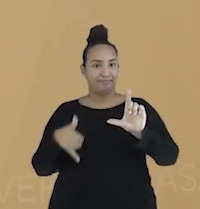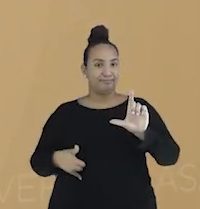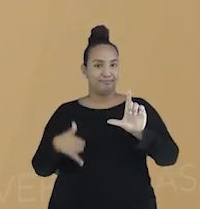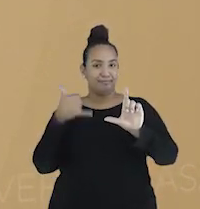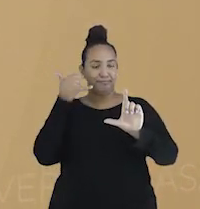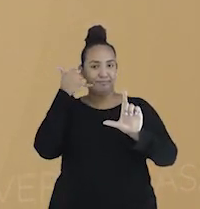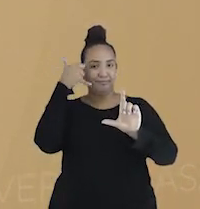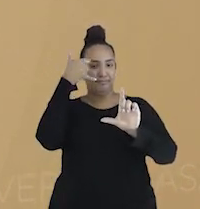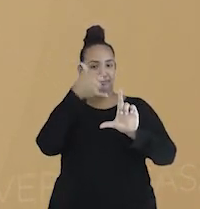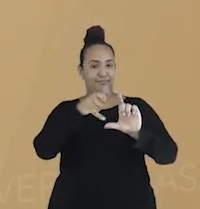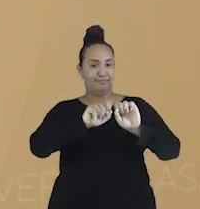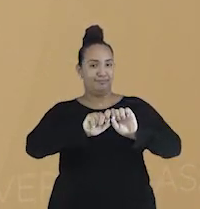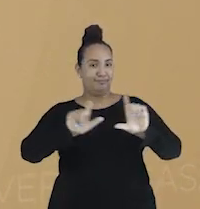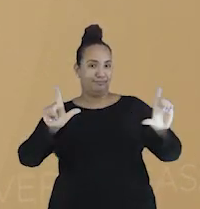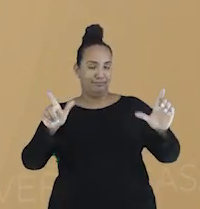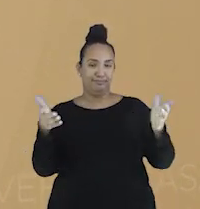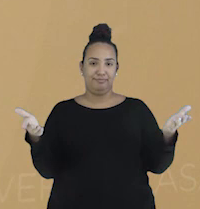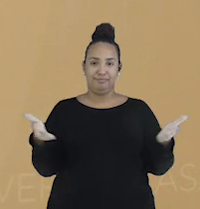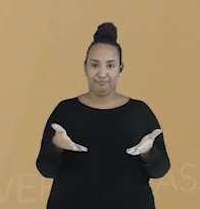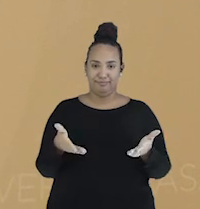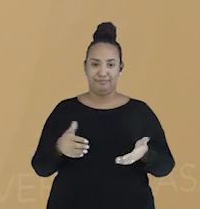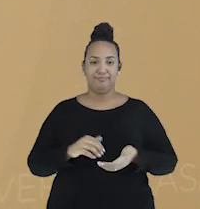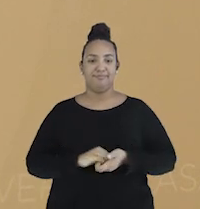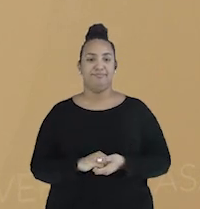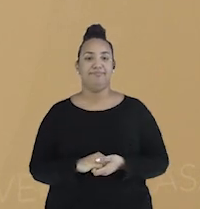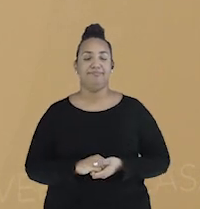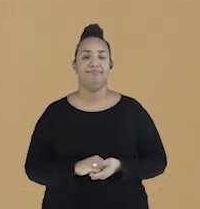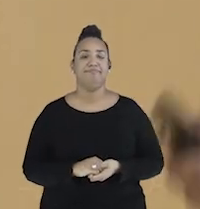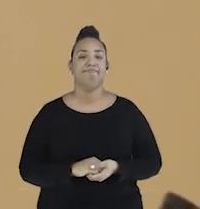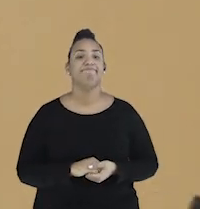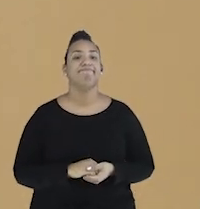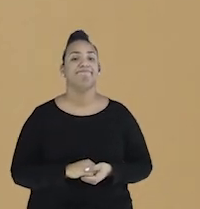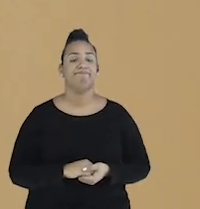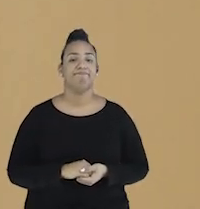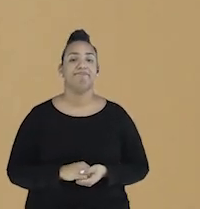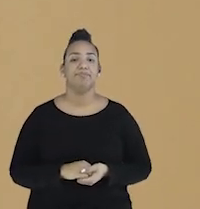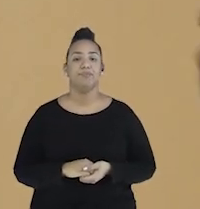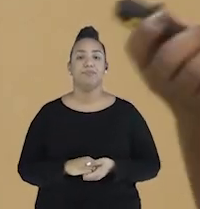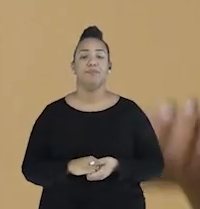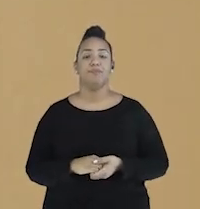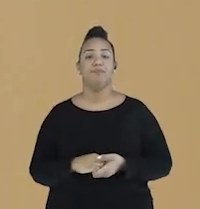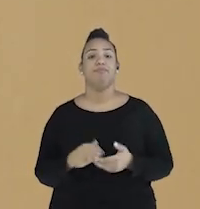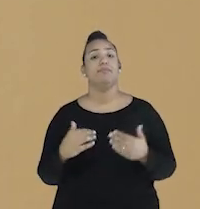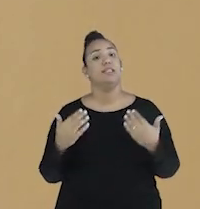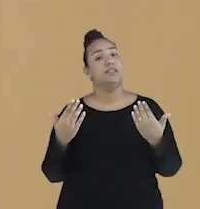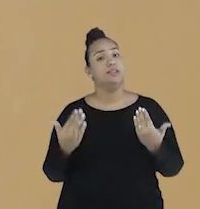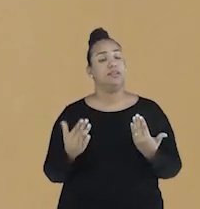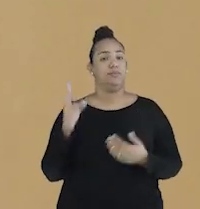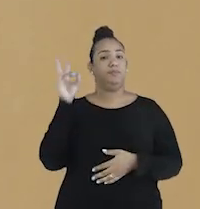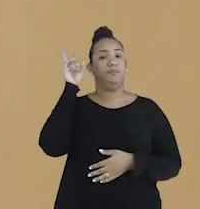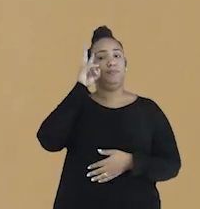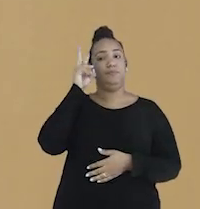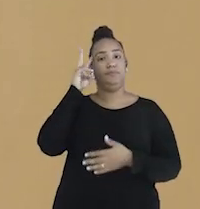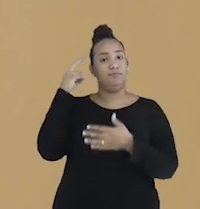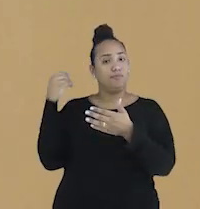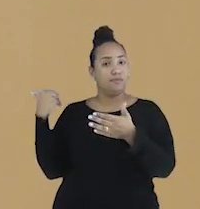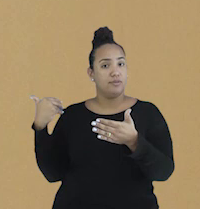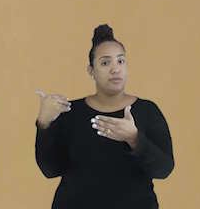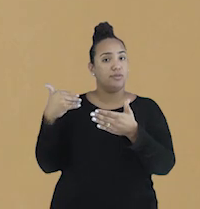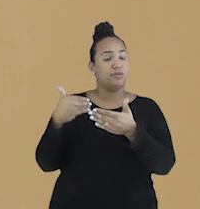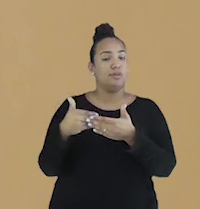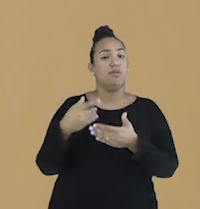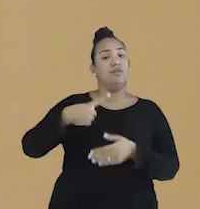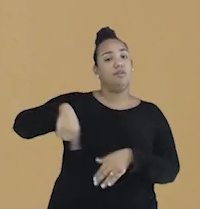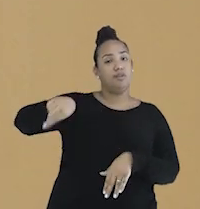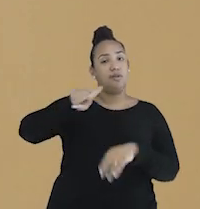seu celular para o QR Code que vai aparecer em sua tela. Não tem como vivermos nossa história sem